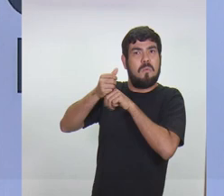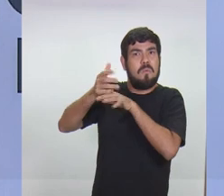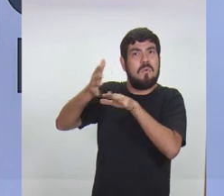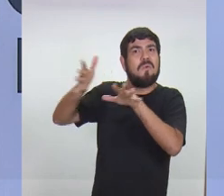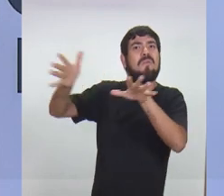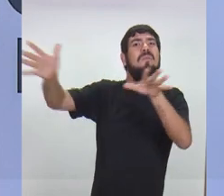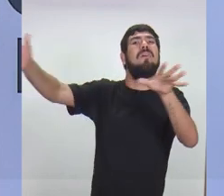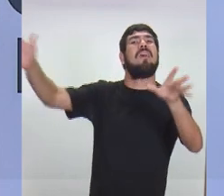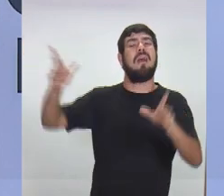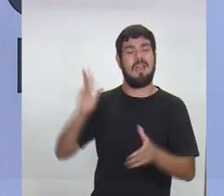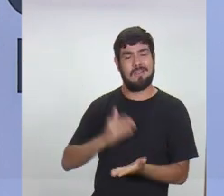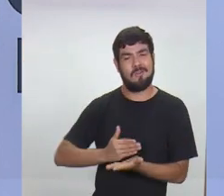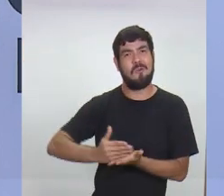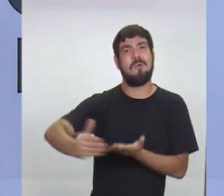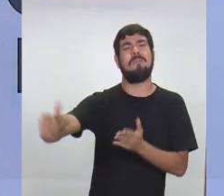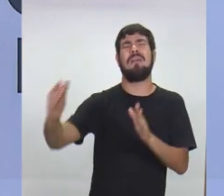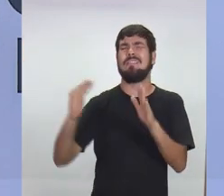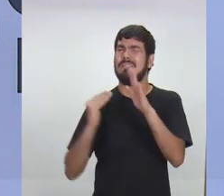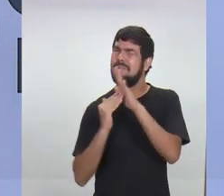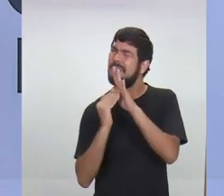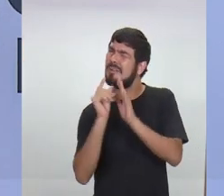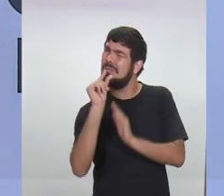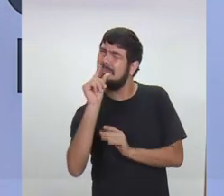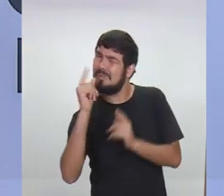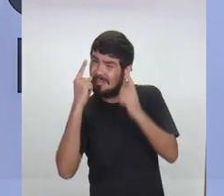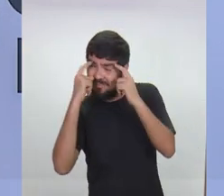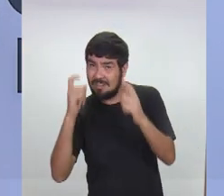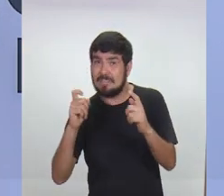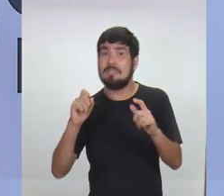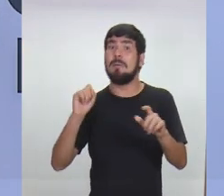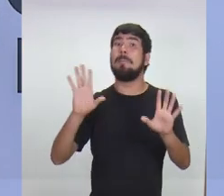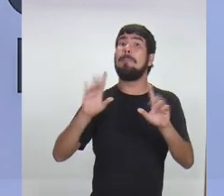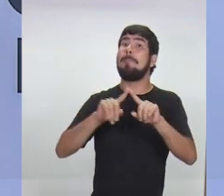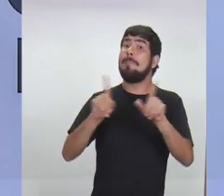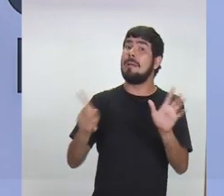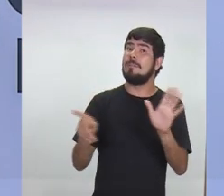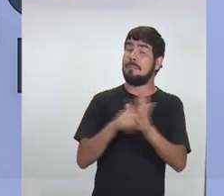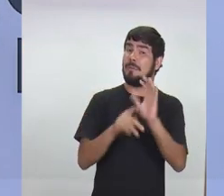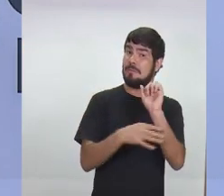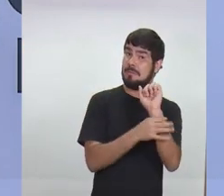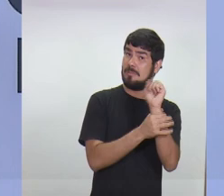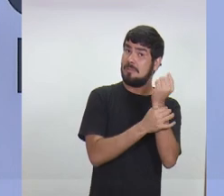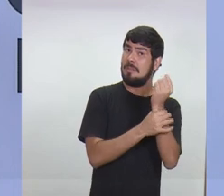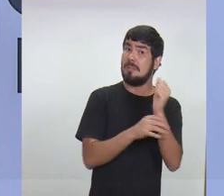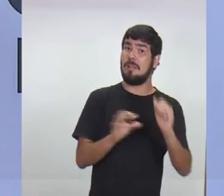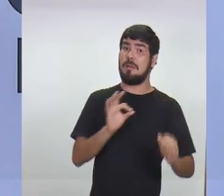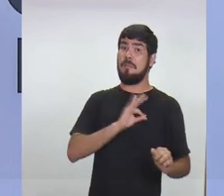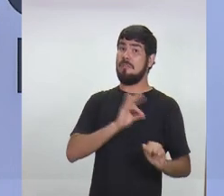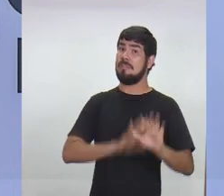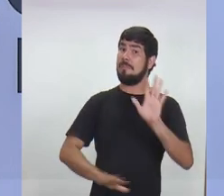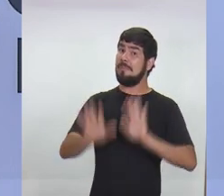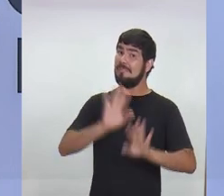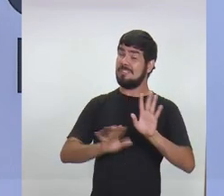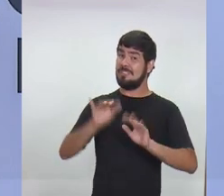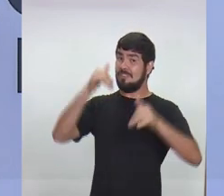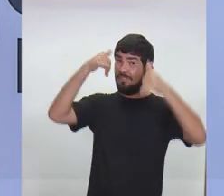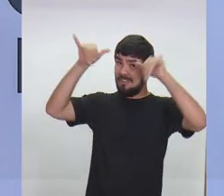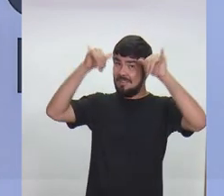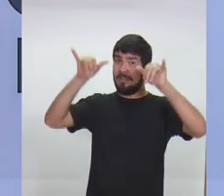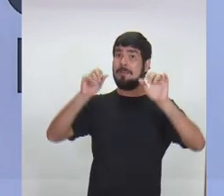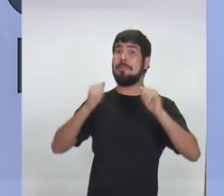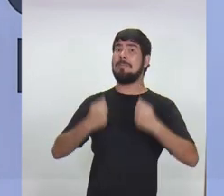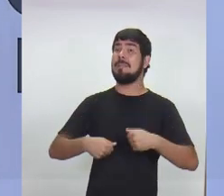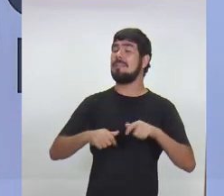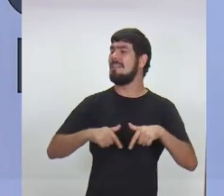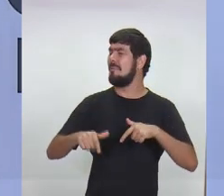pouquinho mas o que eu tenho dito que a questão da segurança nós temos que fazer unidade de policiamento preventivo nós temos que trabalhar com a prevenção